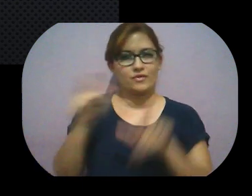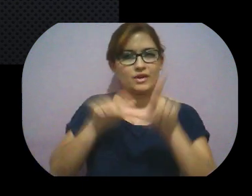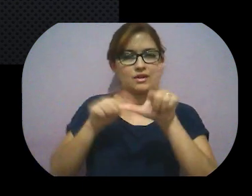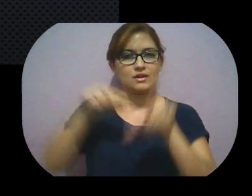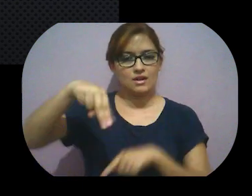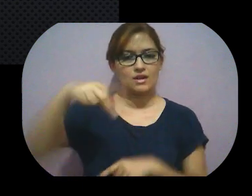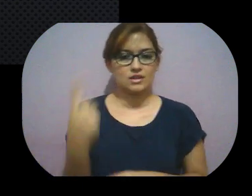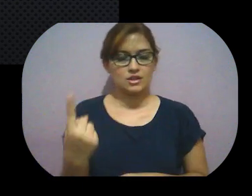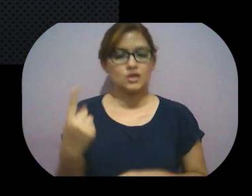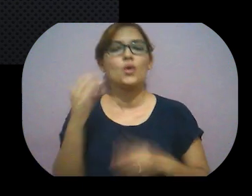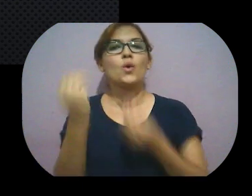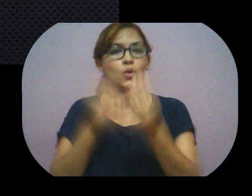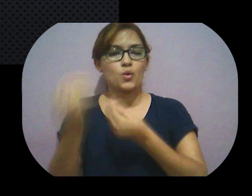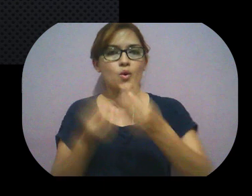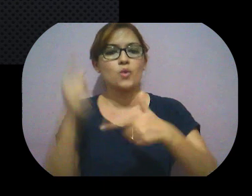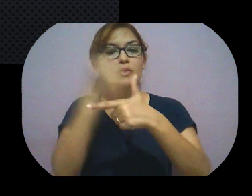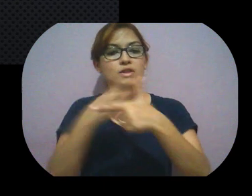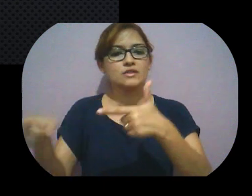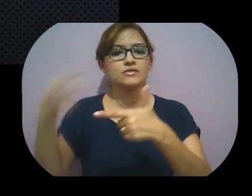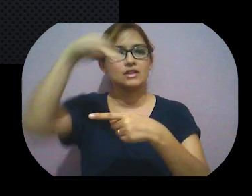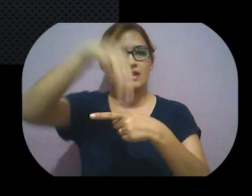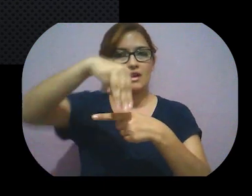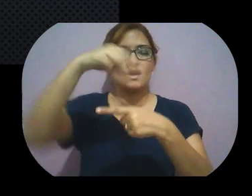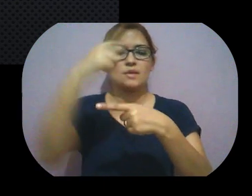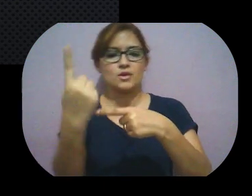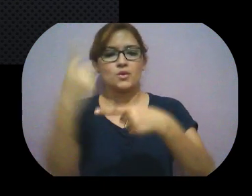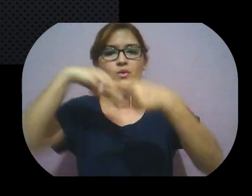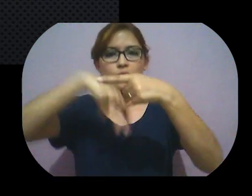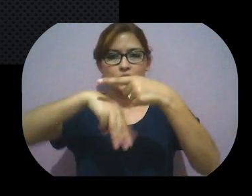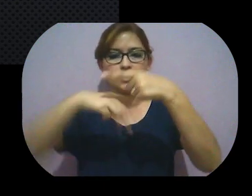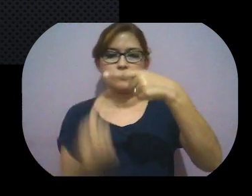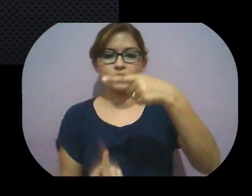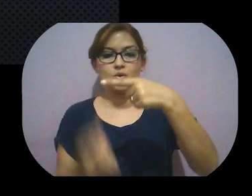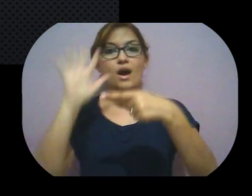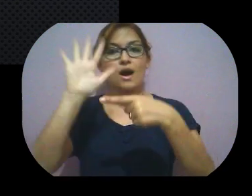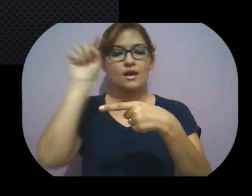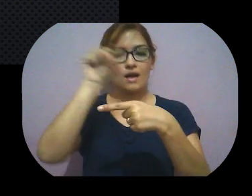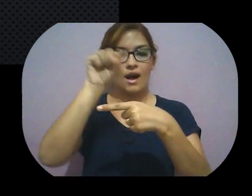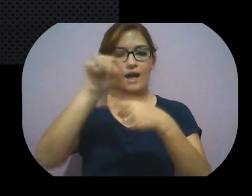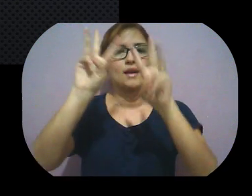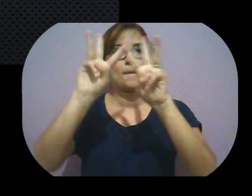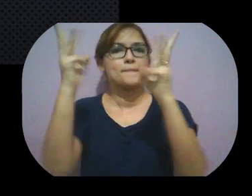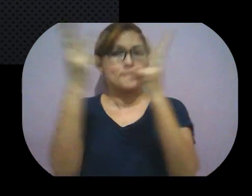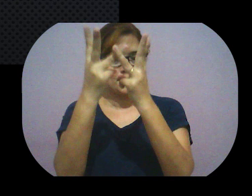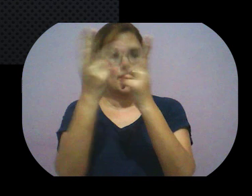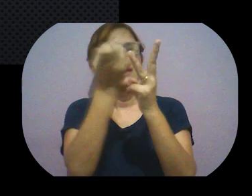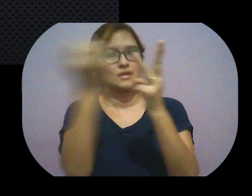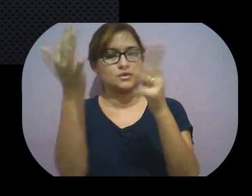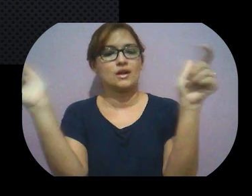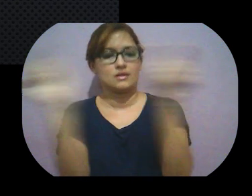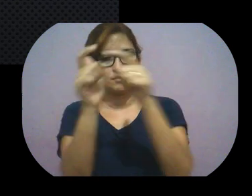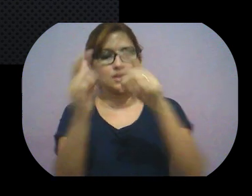dele. Unidade física, mol. Se a gente isolar N1 na expressão de molaridade e N1 na expressão de